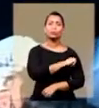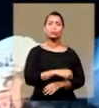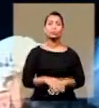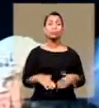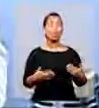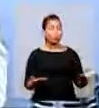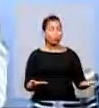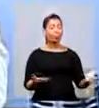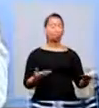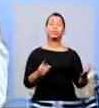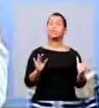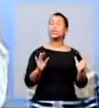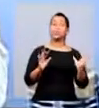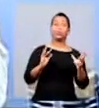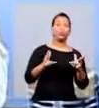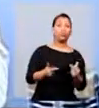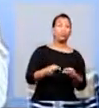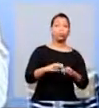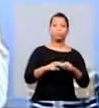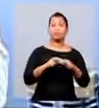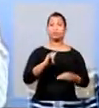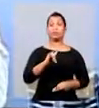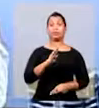No último, e eles trabalham